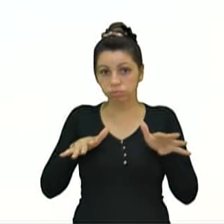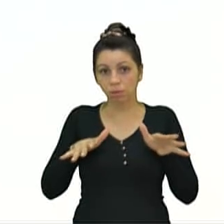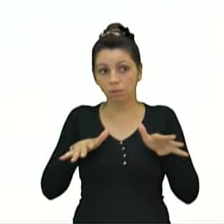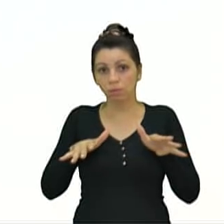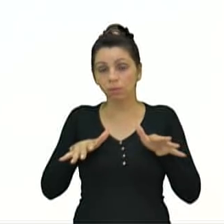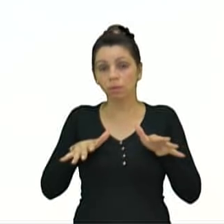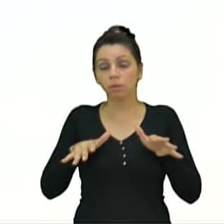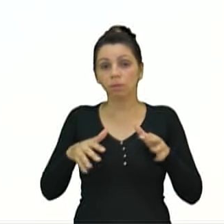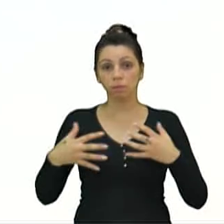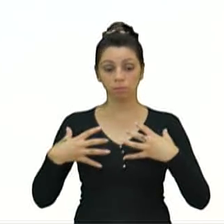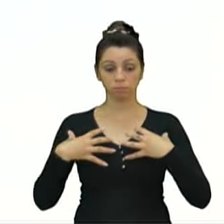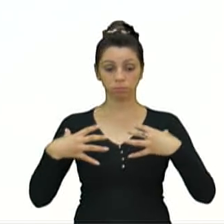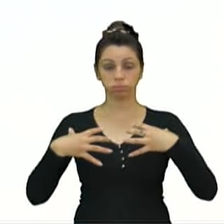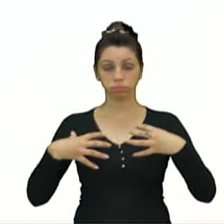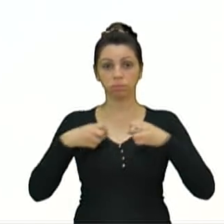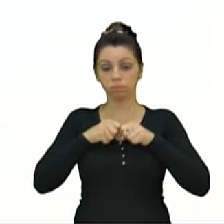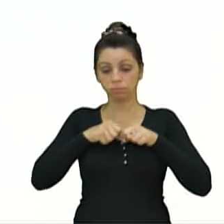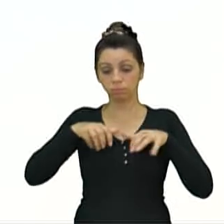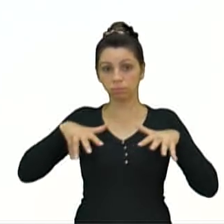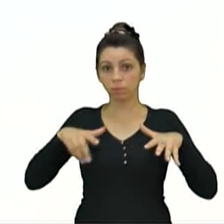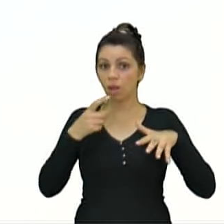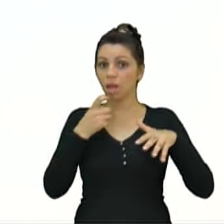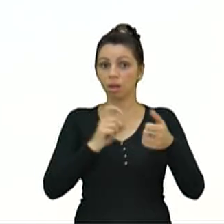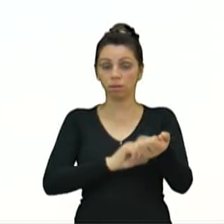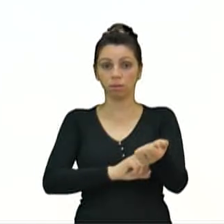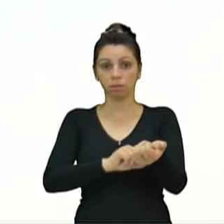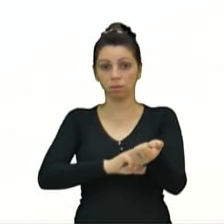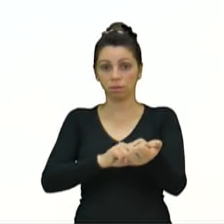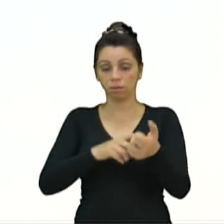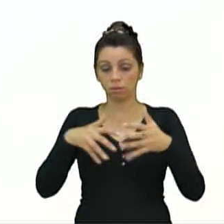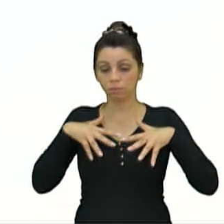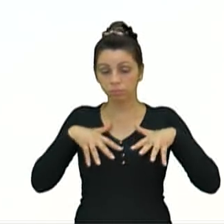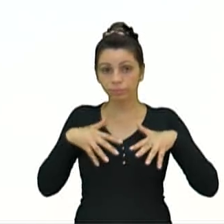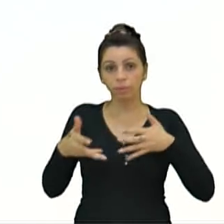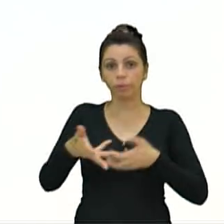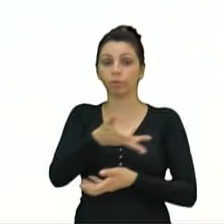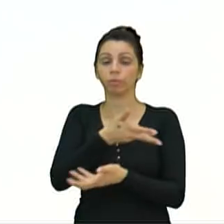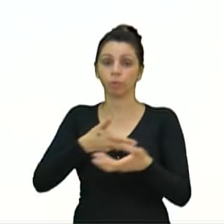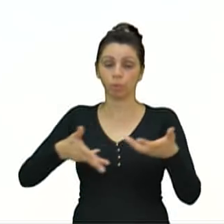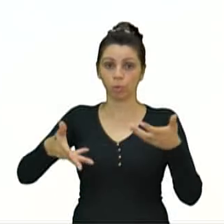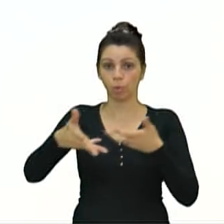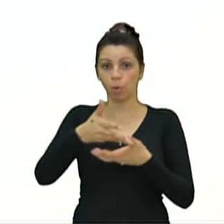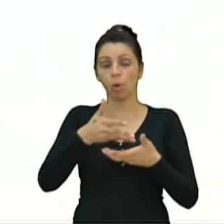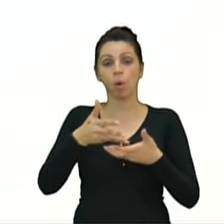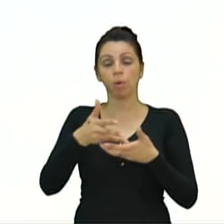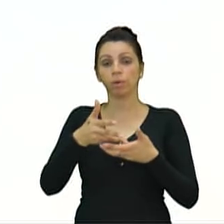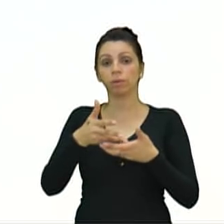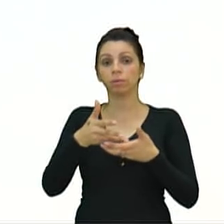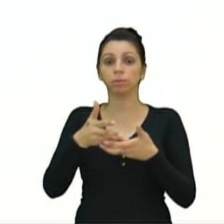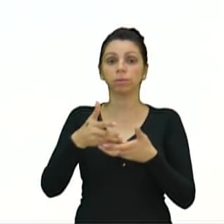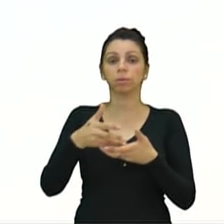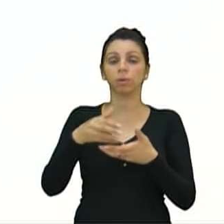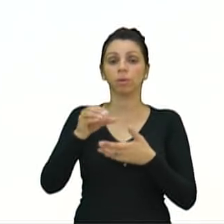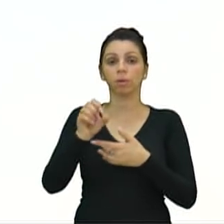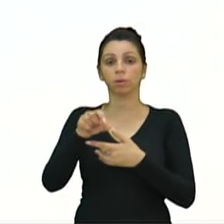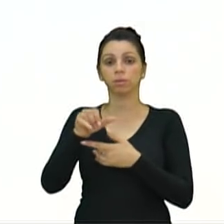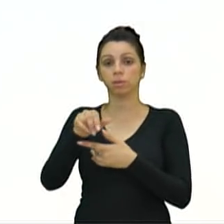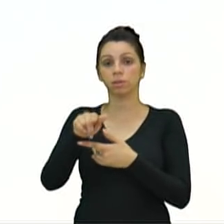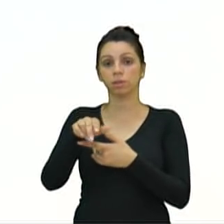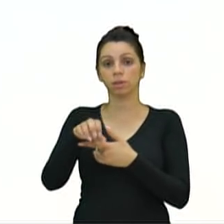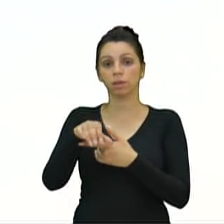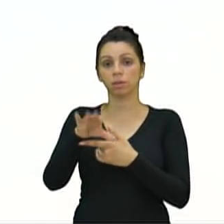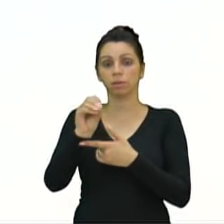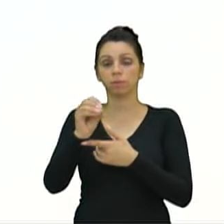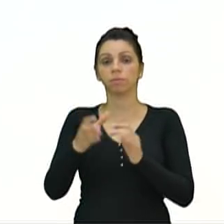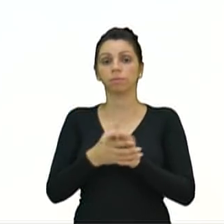vai entrar nos dois pulmões. Aí esse sangue vai se oxigenar, vai receber gás oxigênio. E